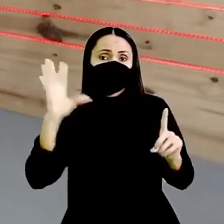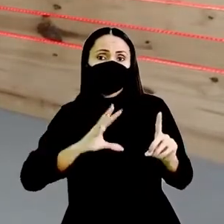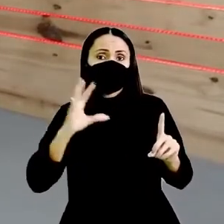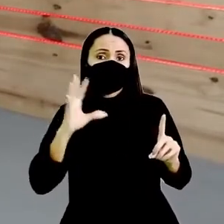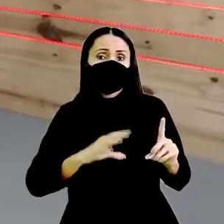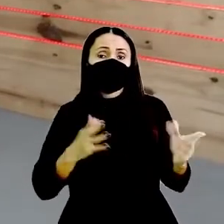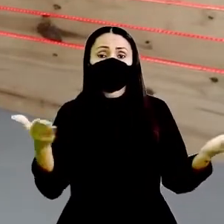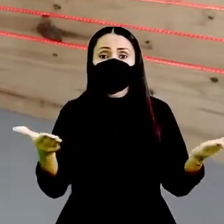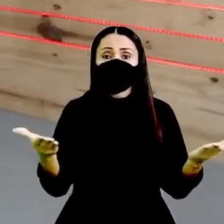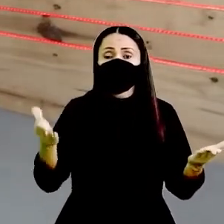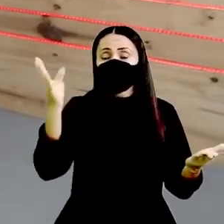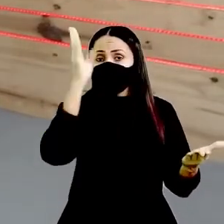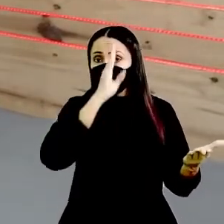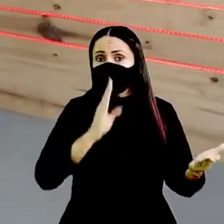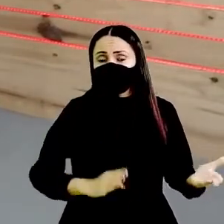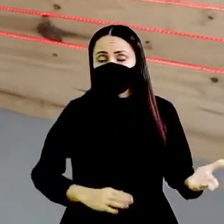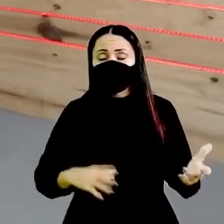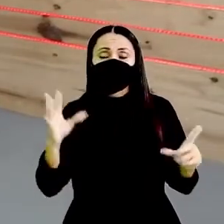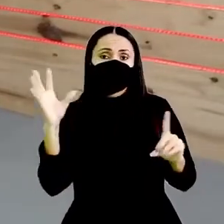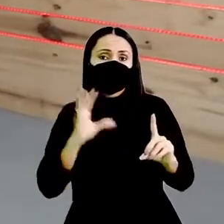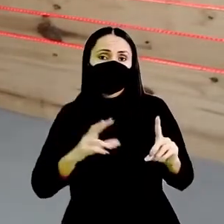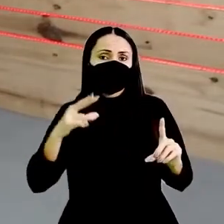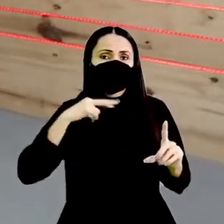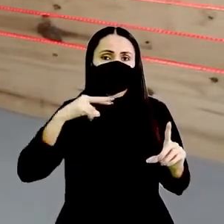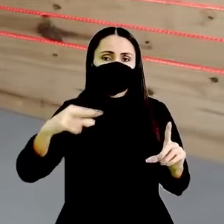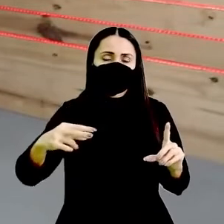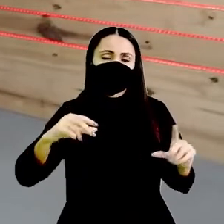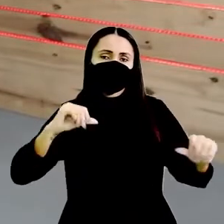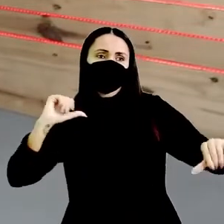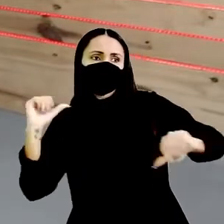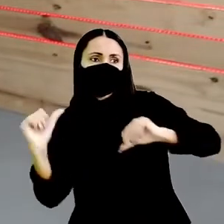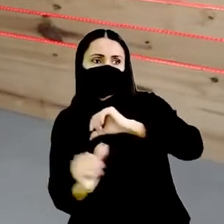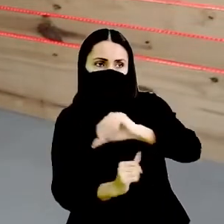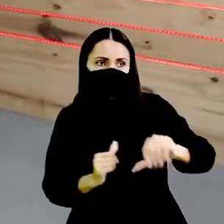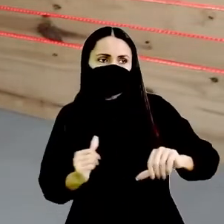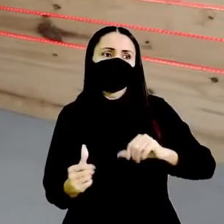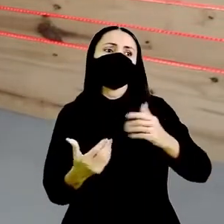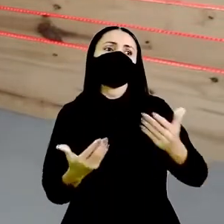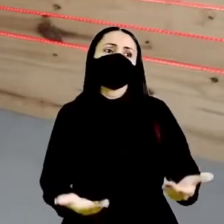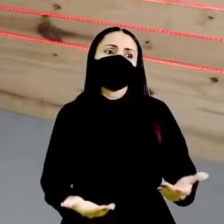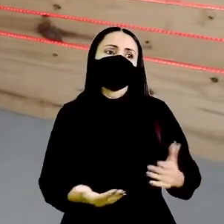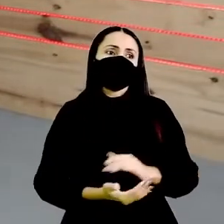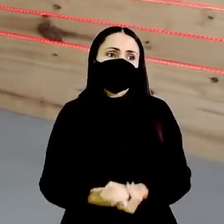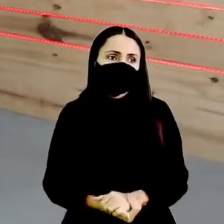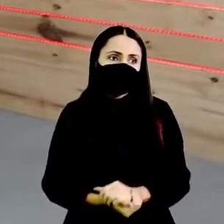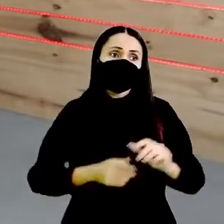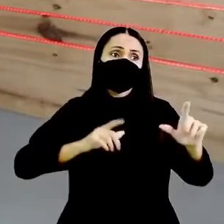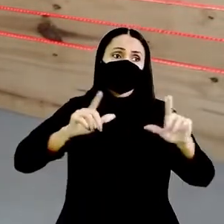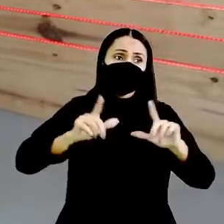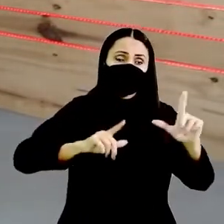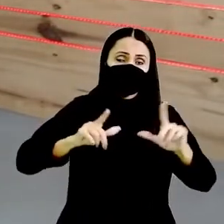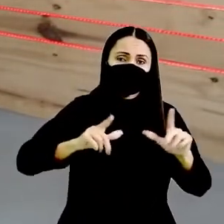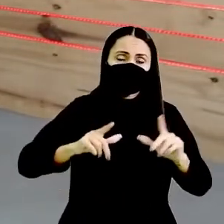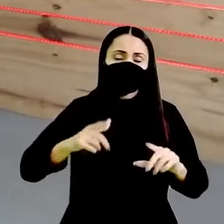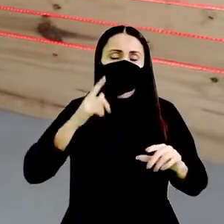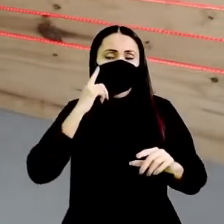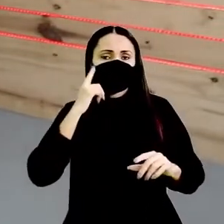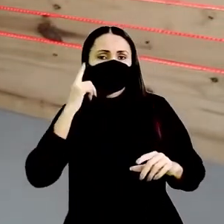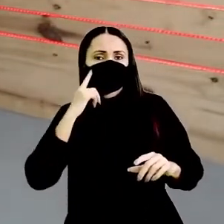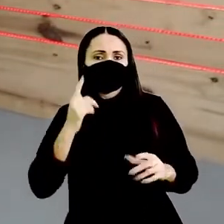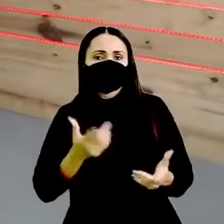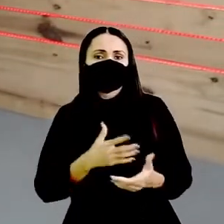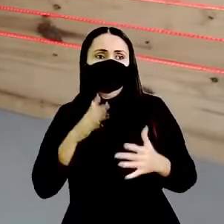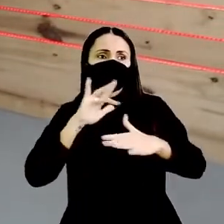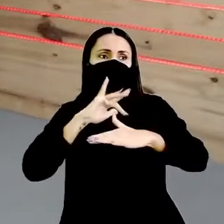verdade. influenciando A Portugal. força do português brasileiro é Com a muito grande, né? literatura, a televisão, a As redes música, sociais. as redes sociais,